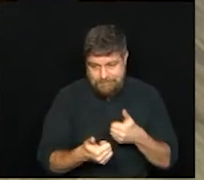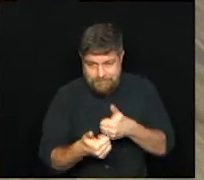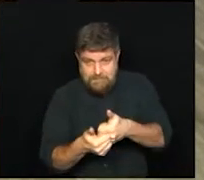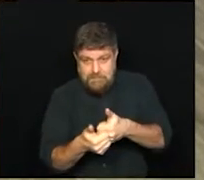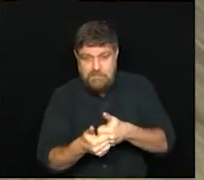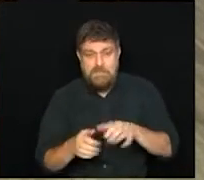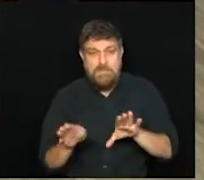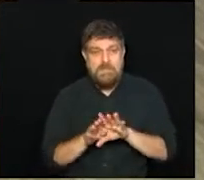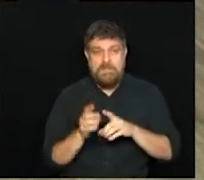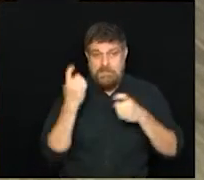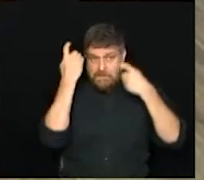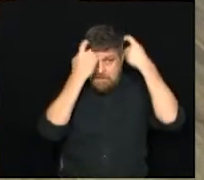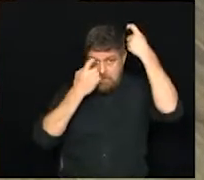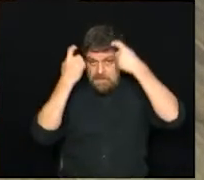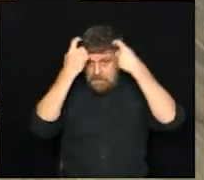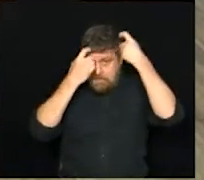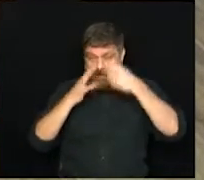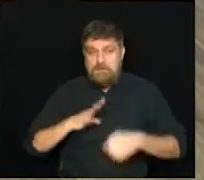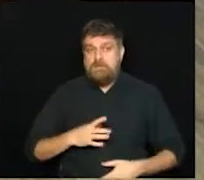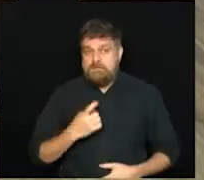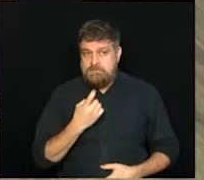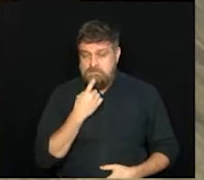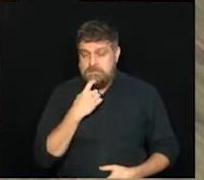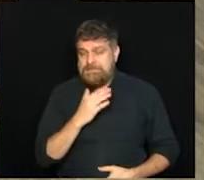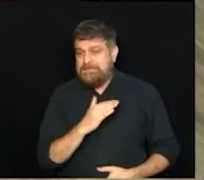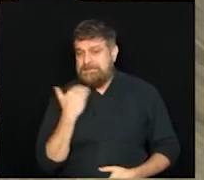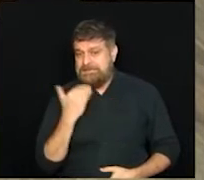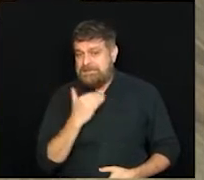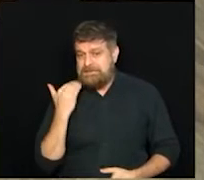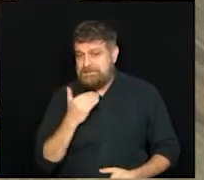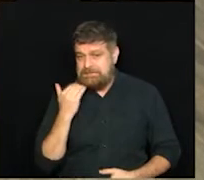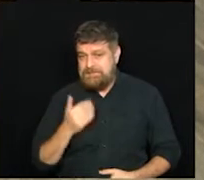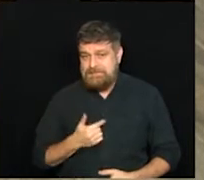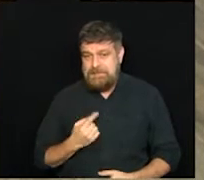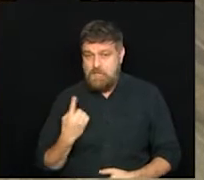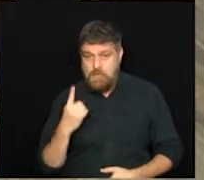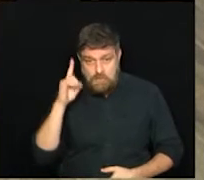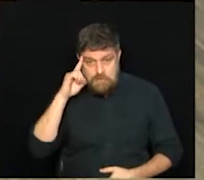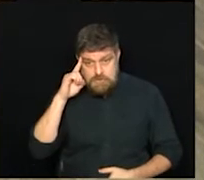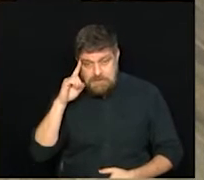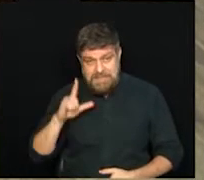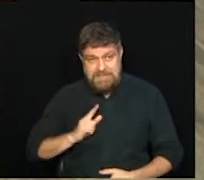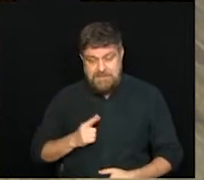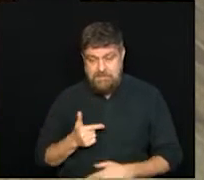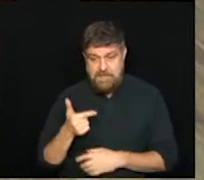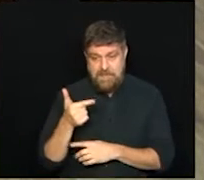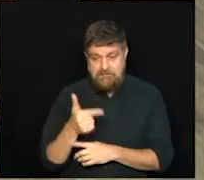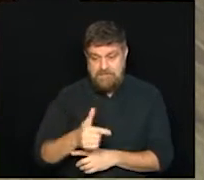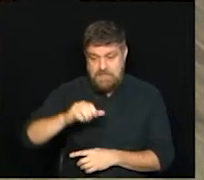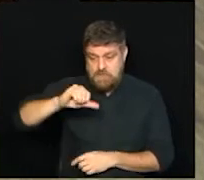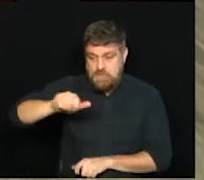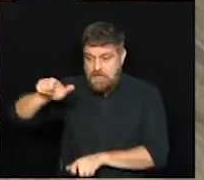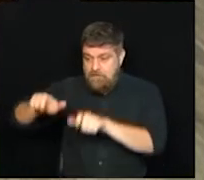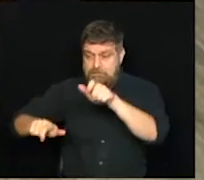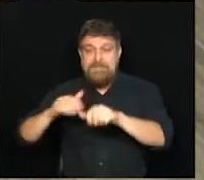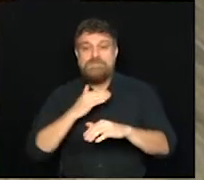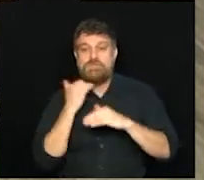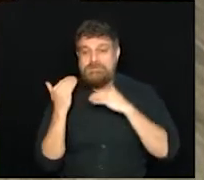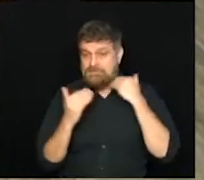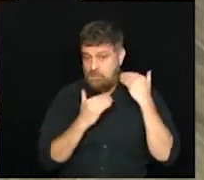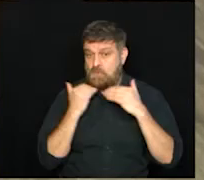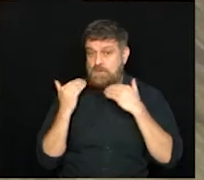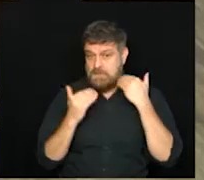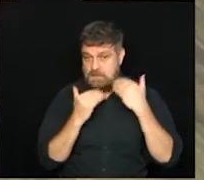também o número de óbitos na cidade de Campinas nas últimas 24 horas. Chegamos ao número de 29 mortes em